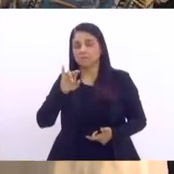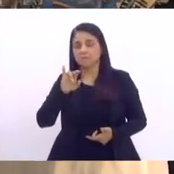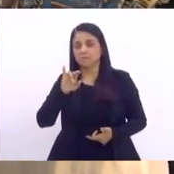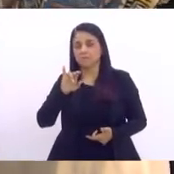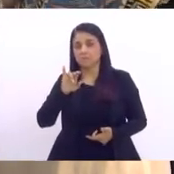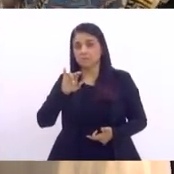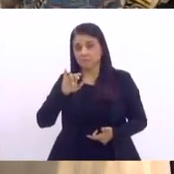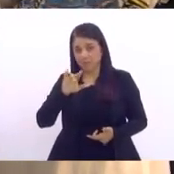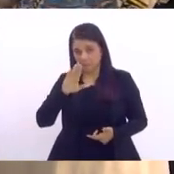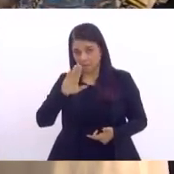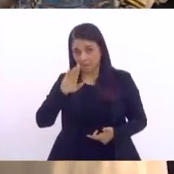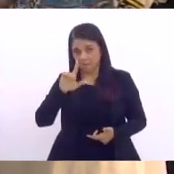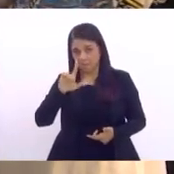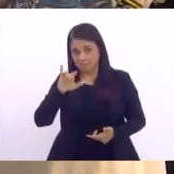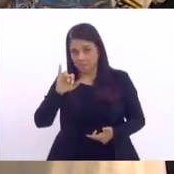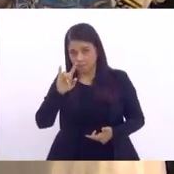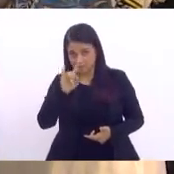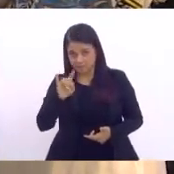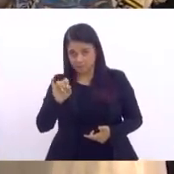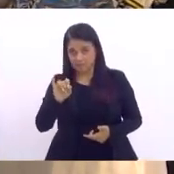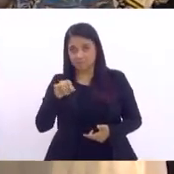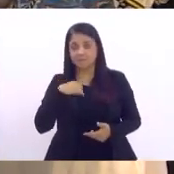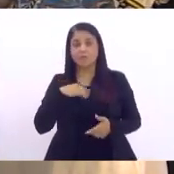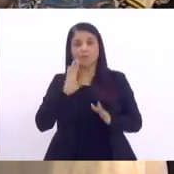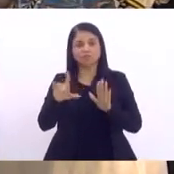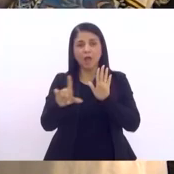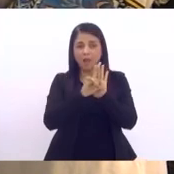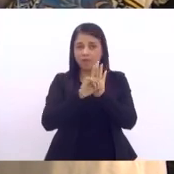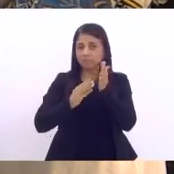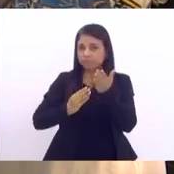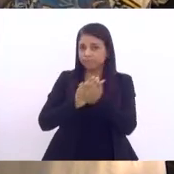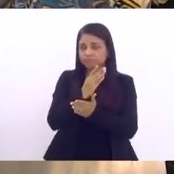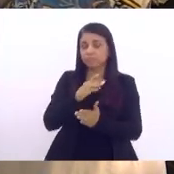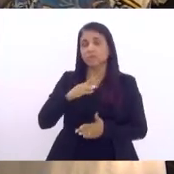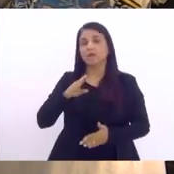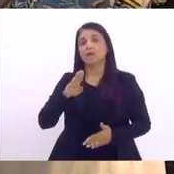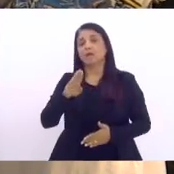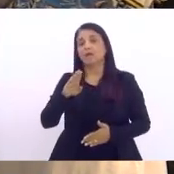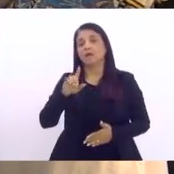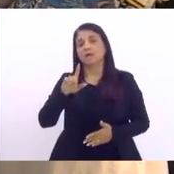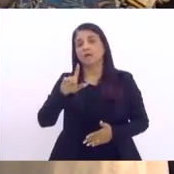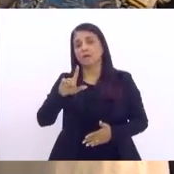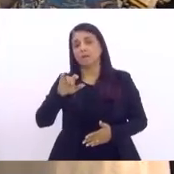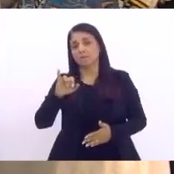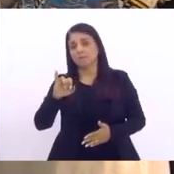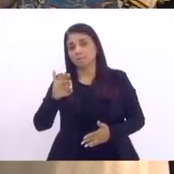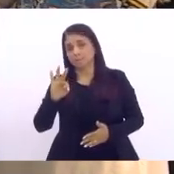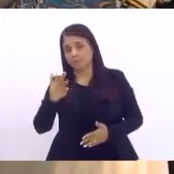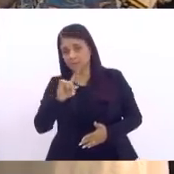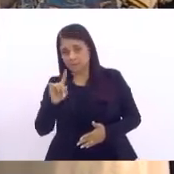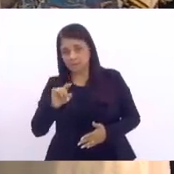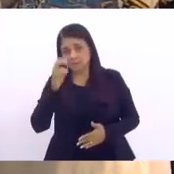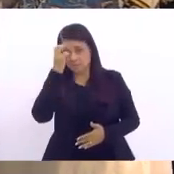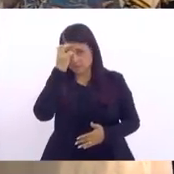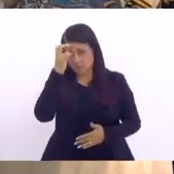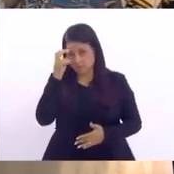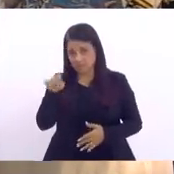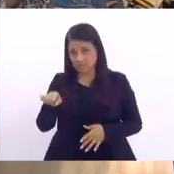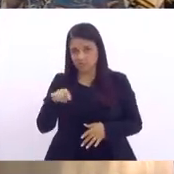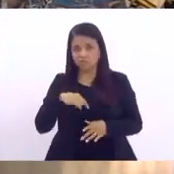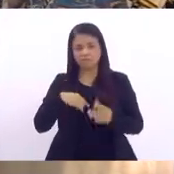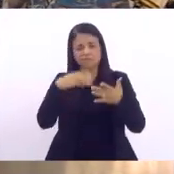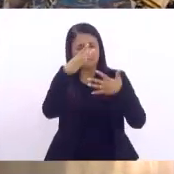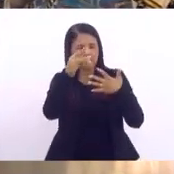é Blitz Inteligente. Obviamente não tem o detalhamento disso, mas qual era o objeto dessa